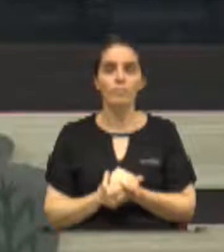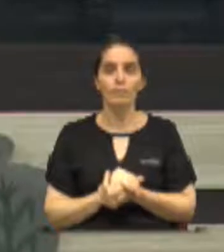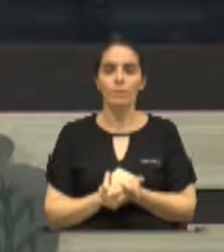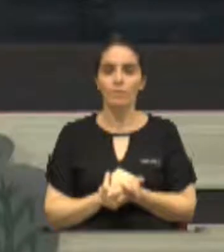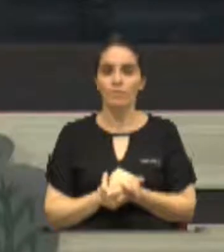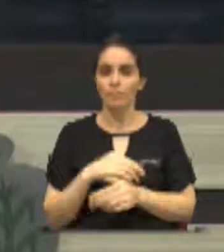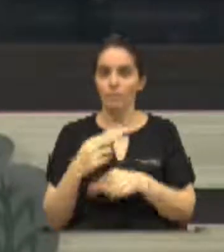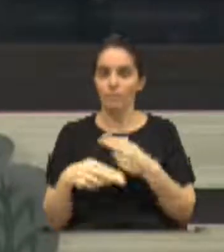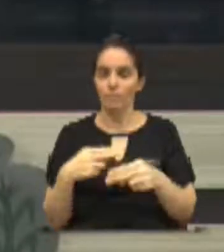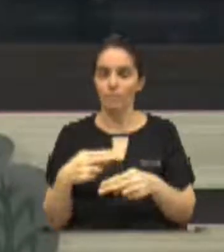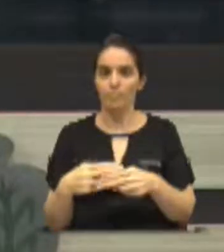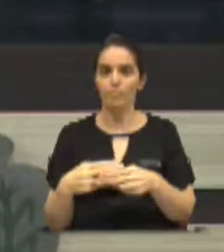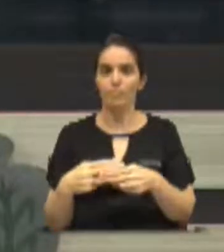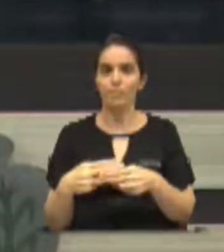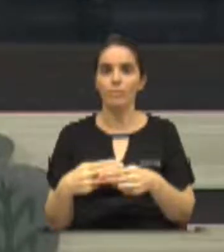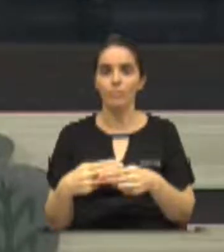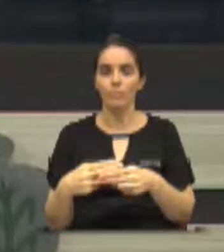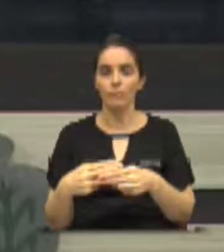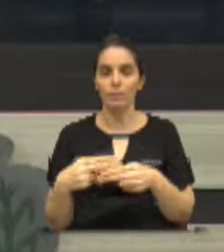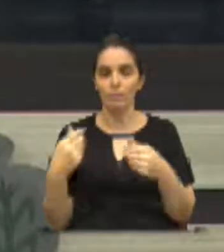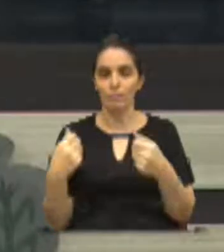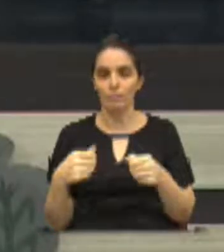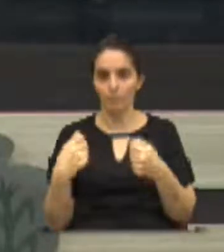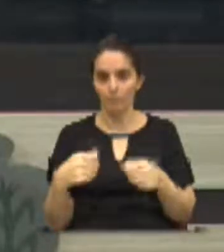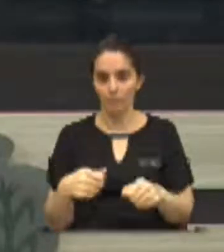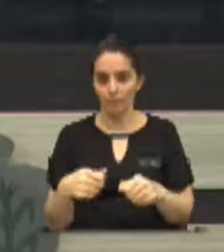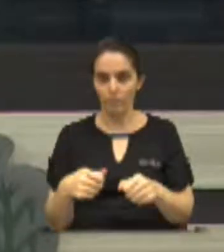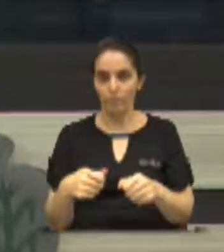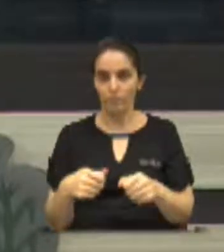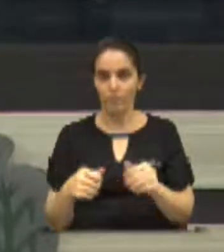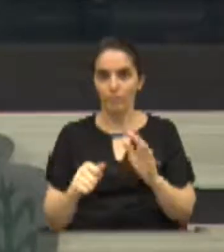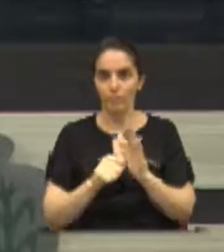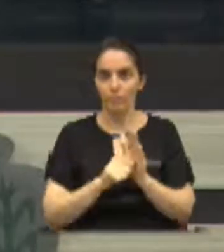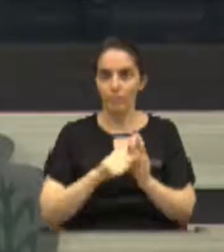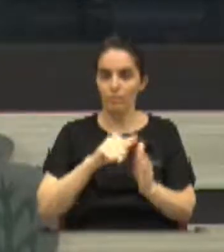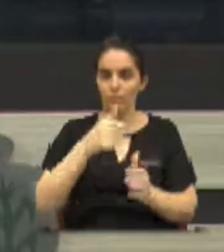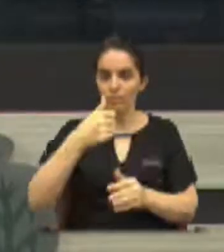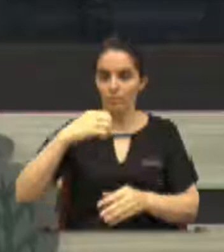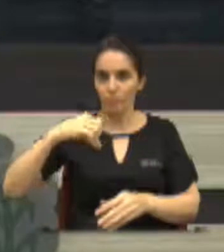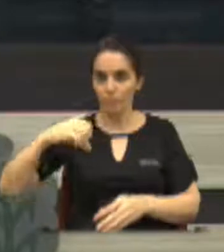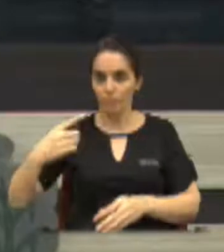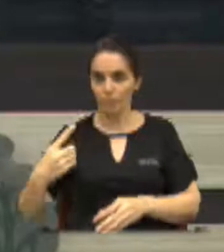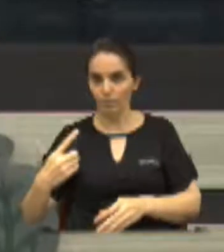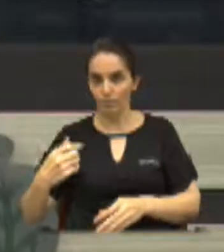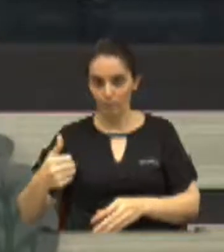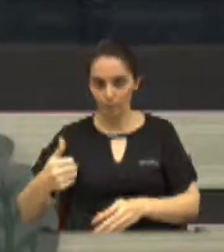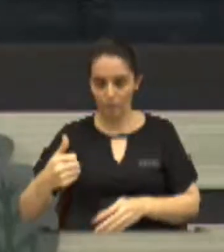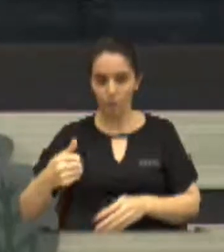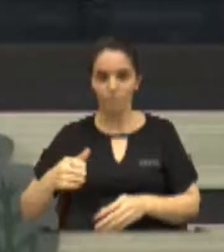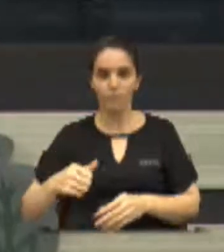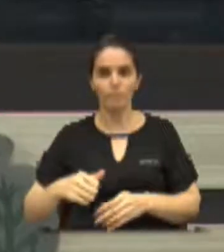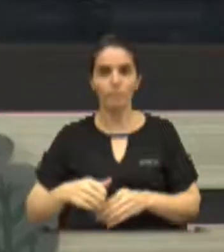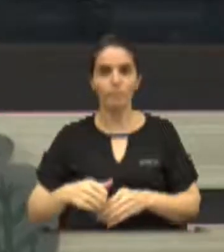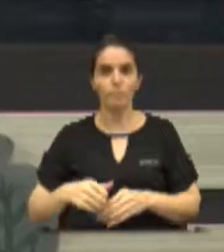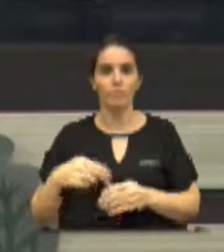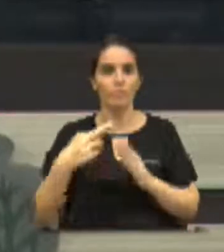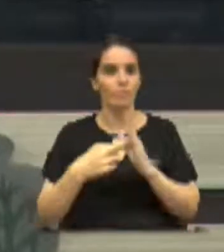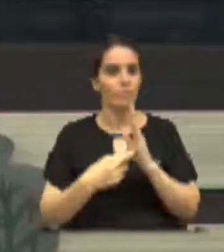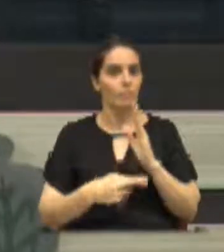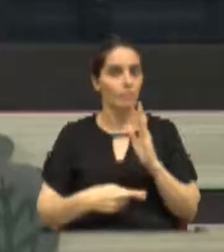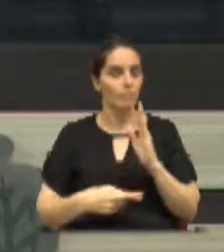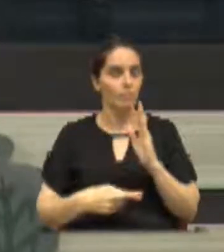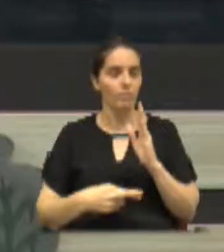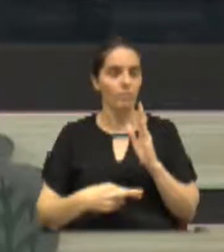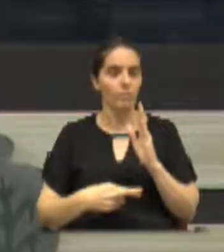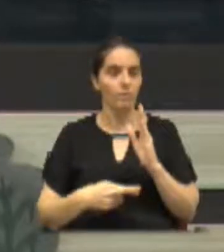assim perfeitamente a hipótese prelecionada no artigo 191, infine, do Regimento Interno da Câmara Municipal de